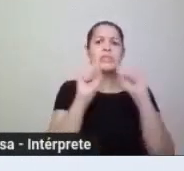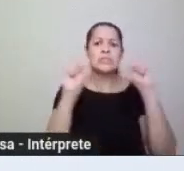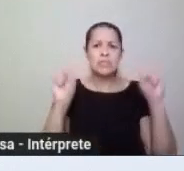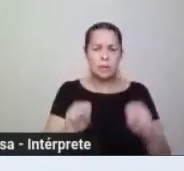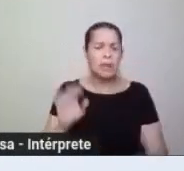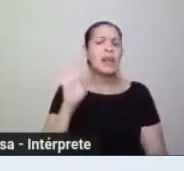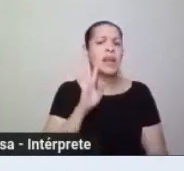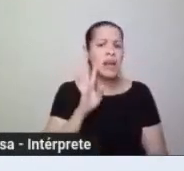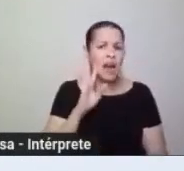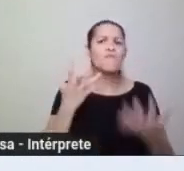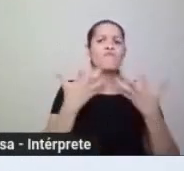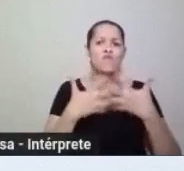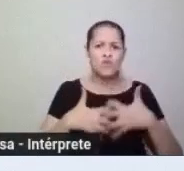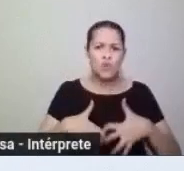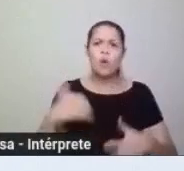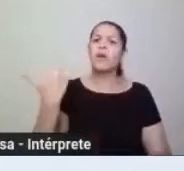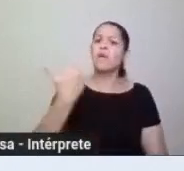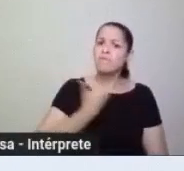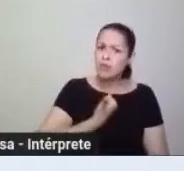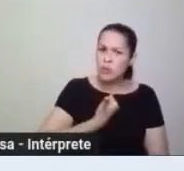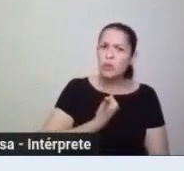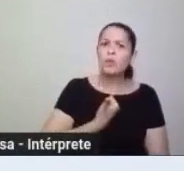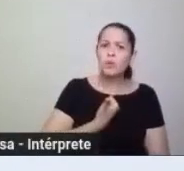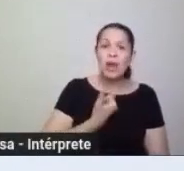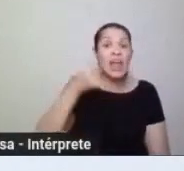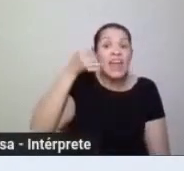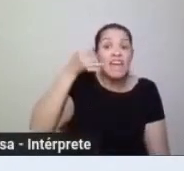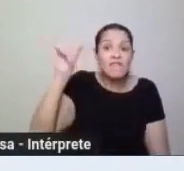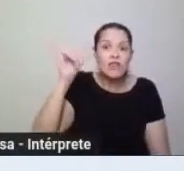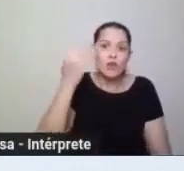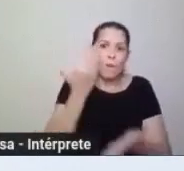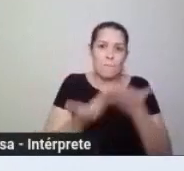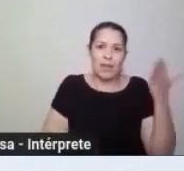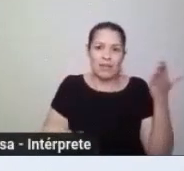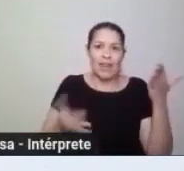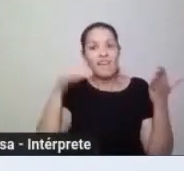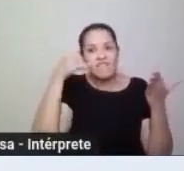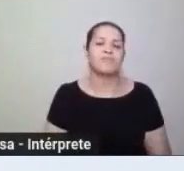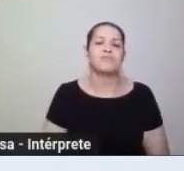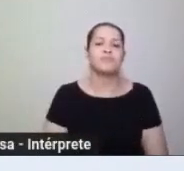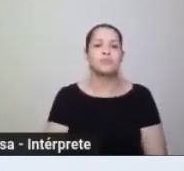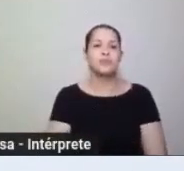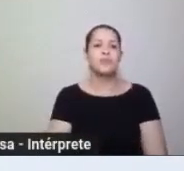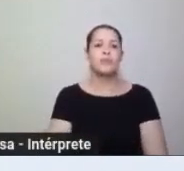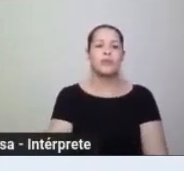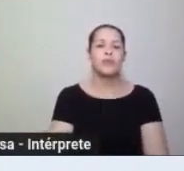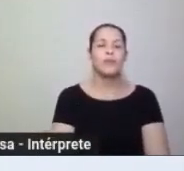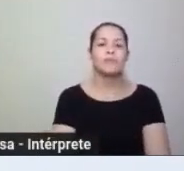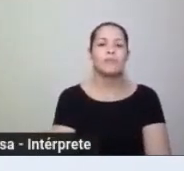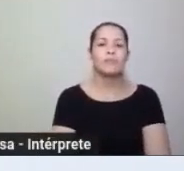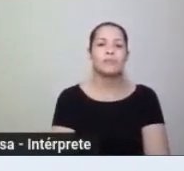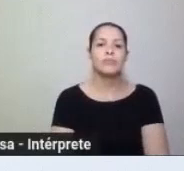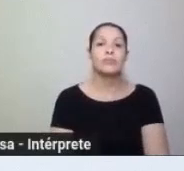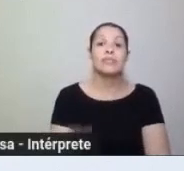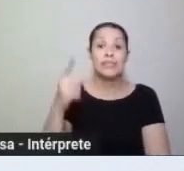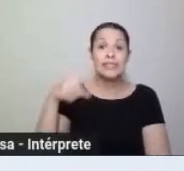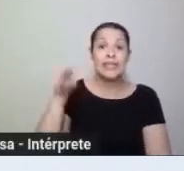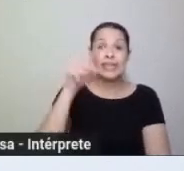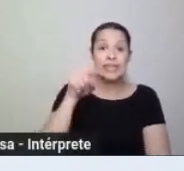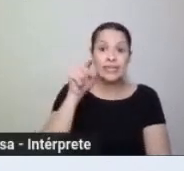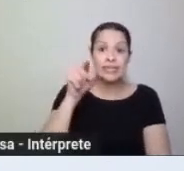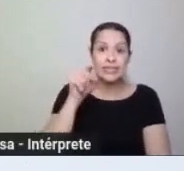o sistema funciona, né? Vamos aplicar mais nele. Esse eu acho que é